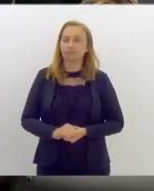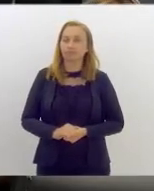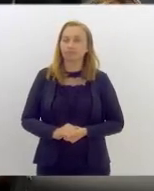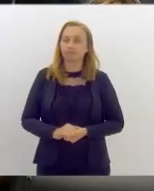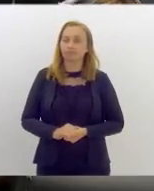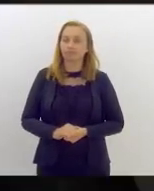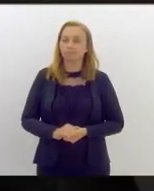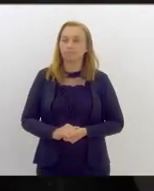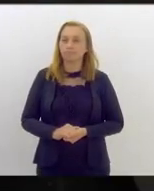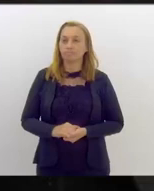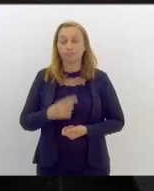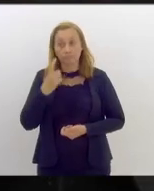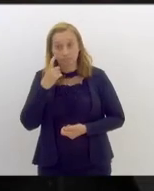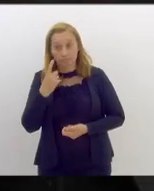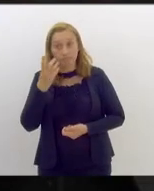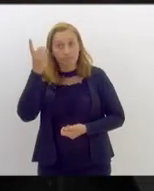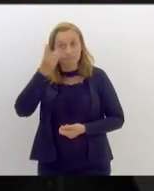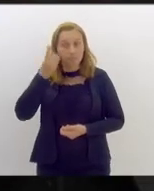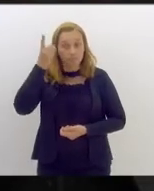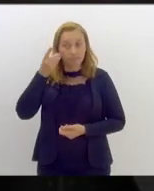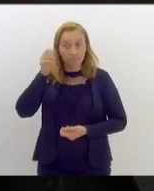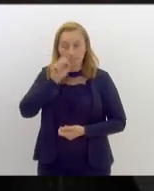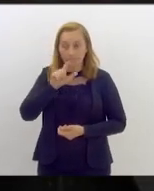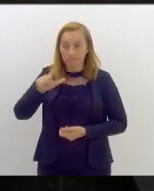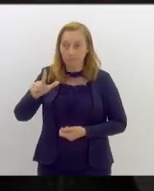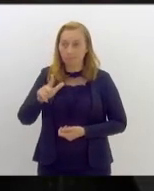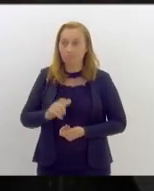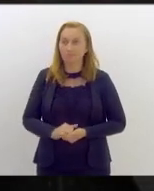Olha só o deputado Daniel